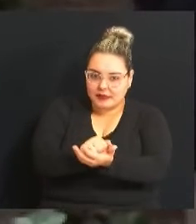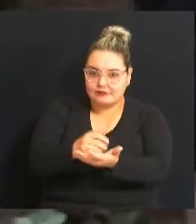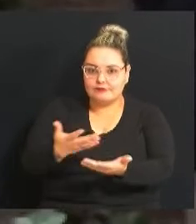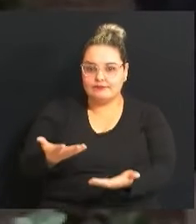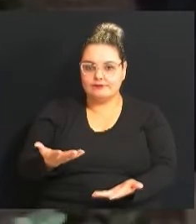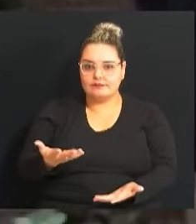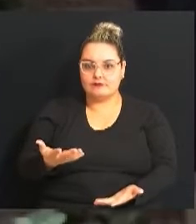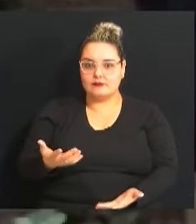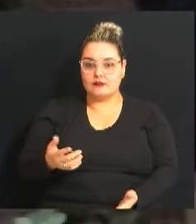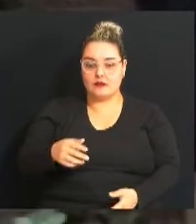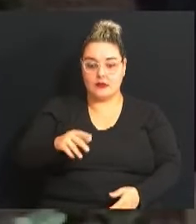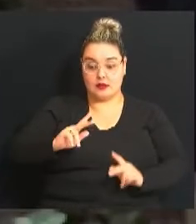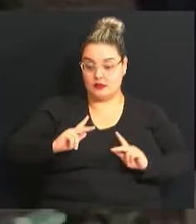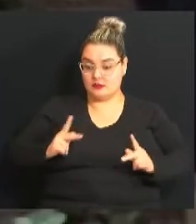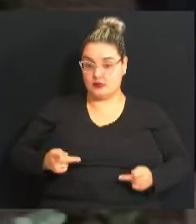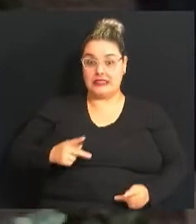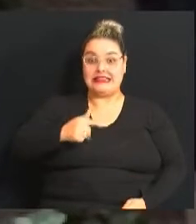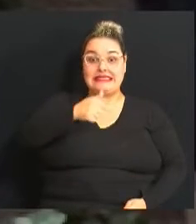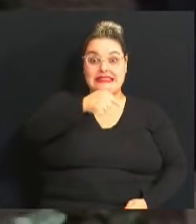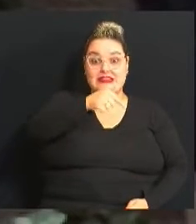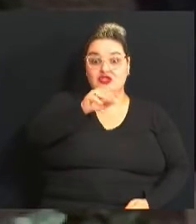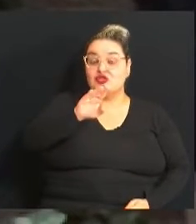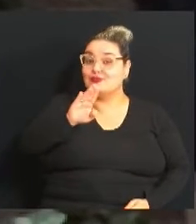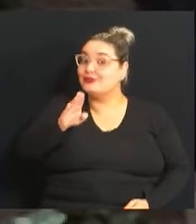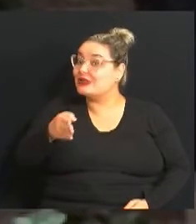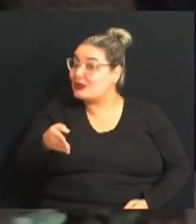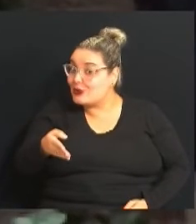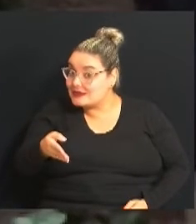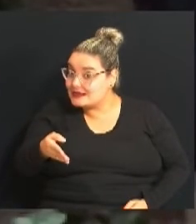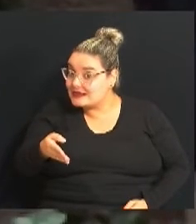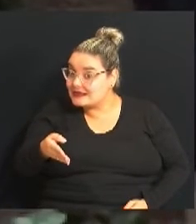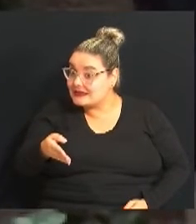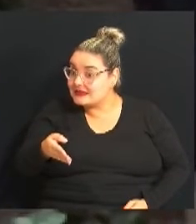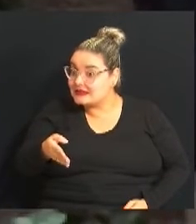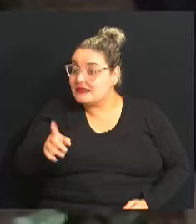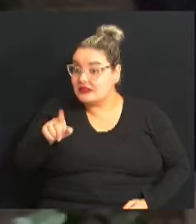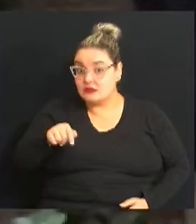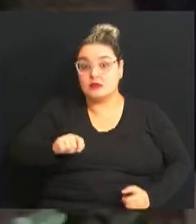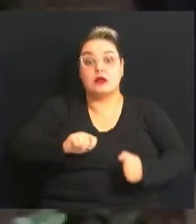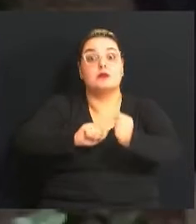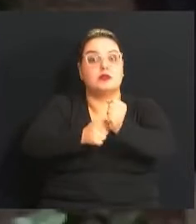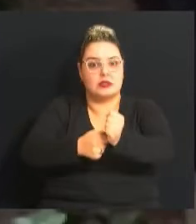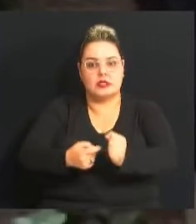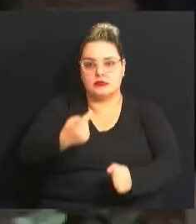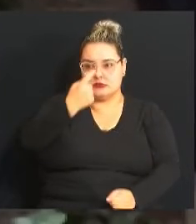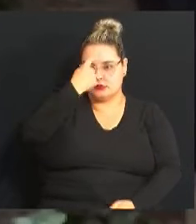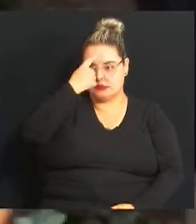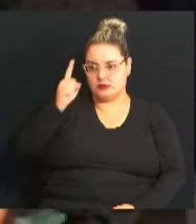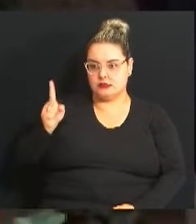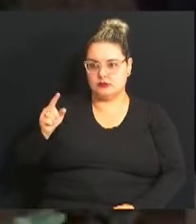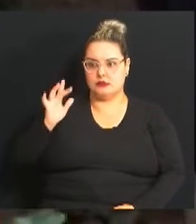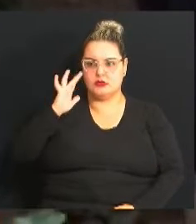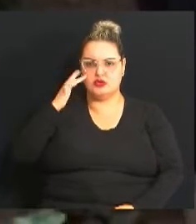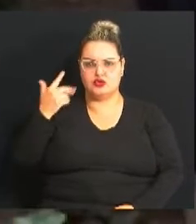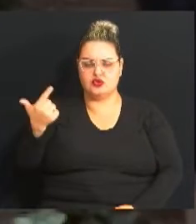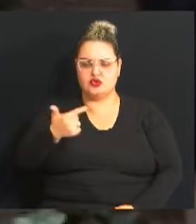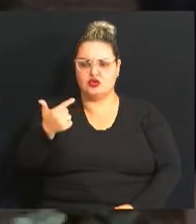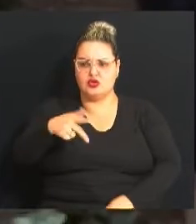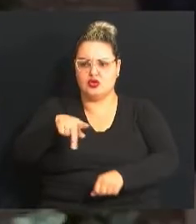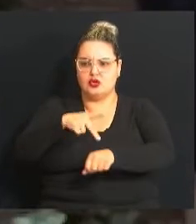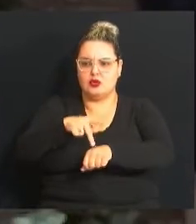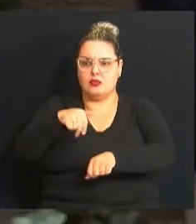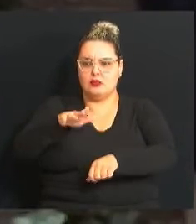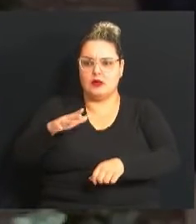7 bilhões de seres humanos, né? E isso que ele é bloqueado na Índia, né? E que é o segundo país, se não me engano, mais